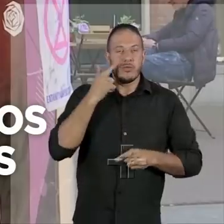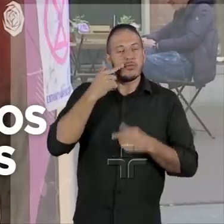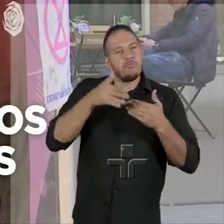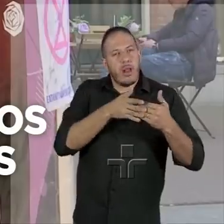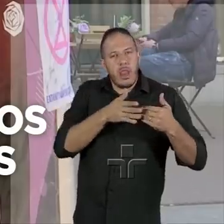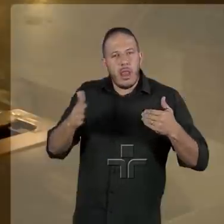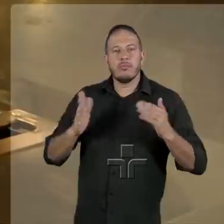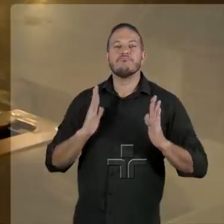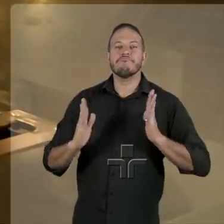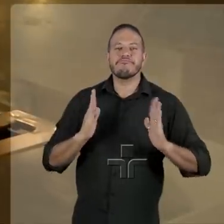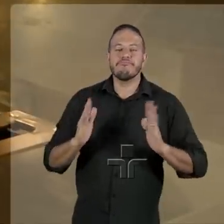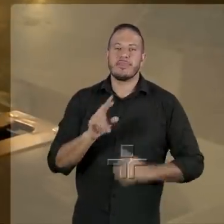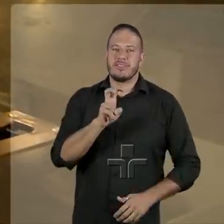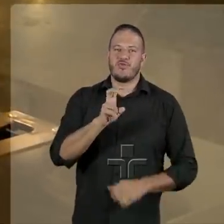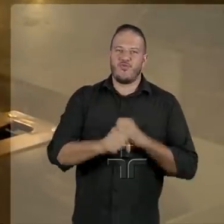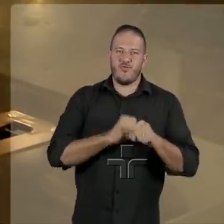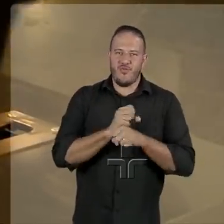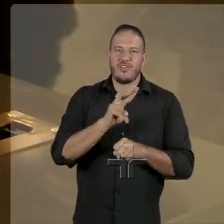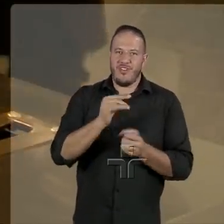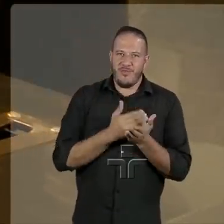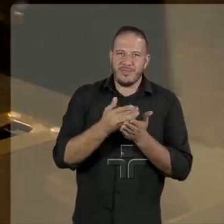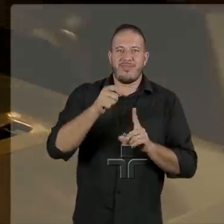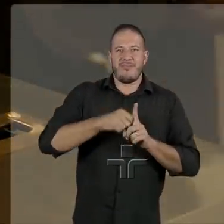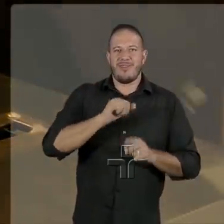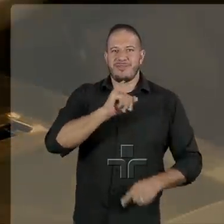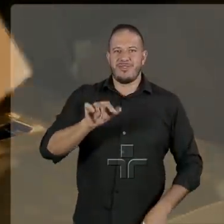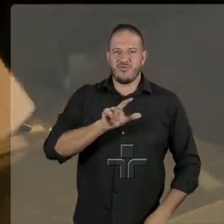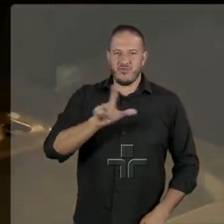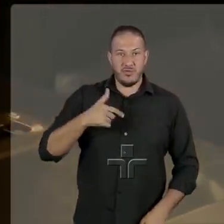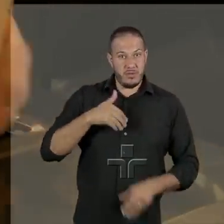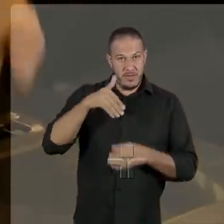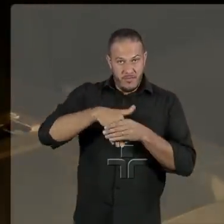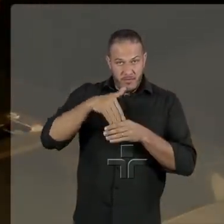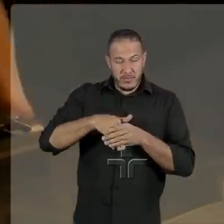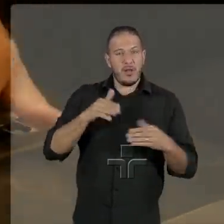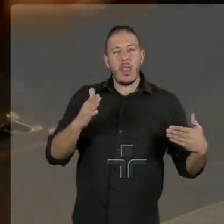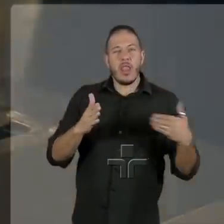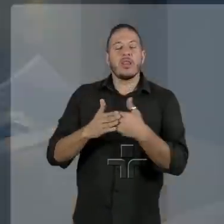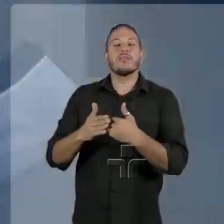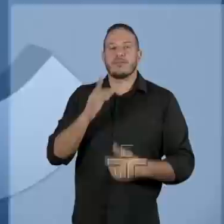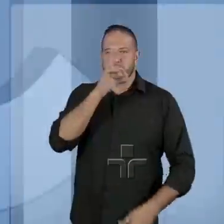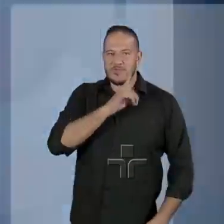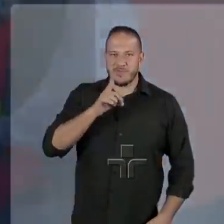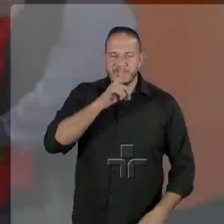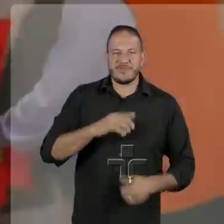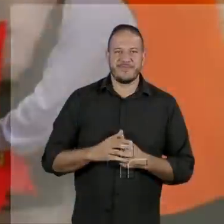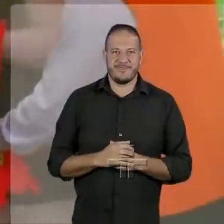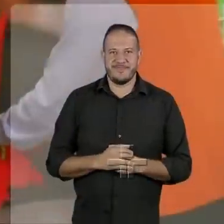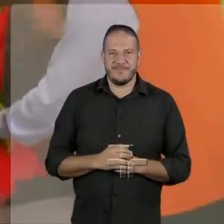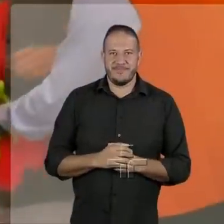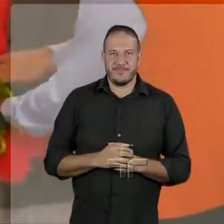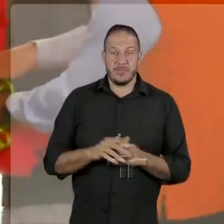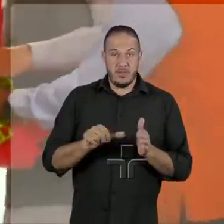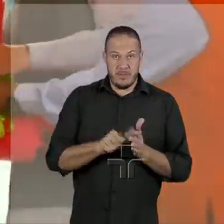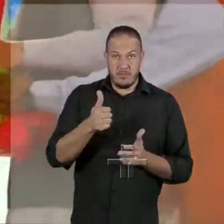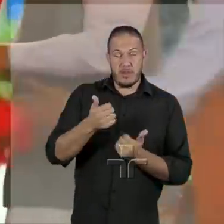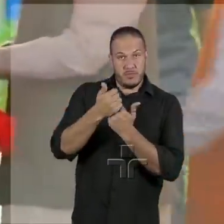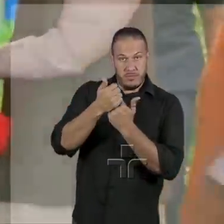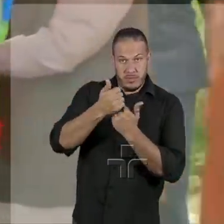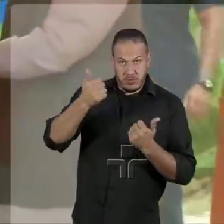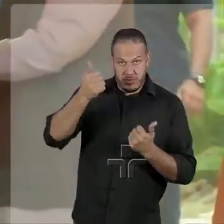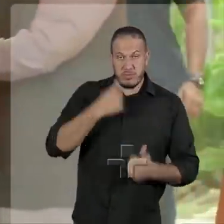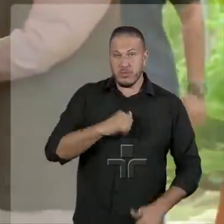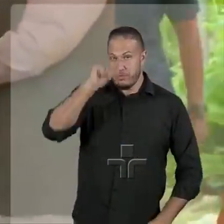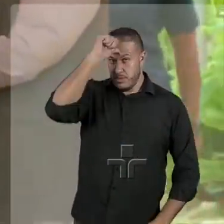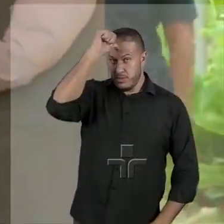de 5 anos que começará em julho. A votação vai até domingo. O primeiro-ministro da